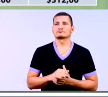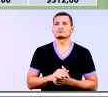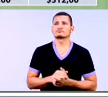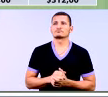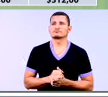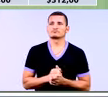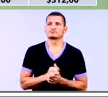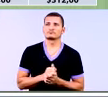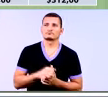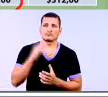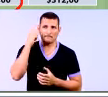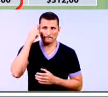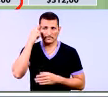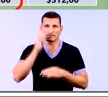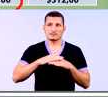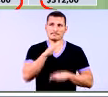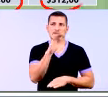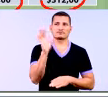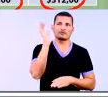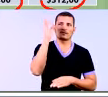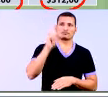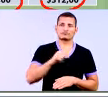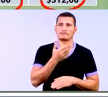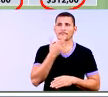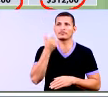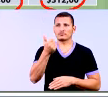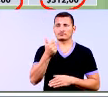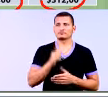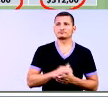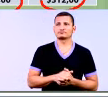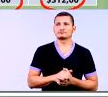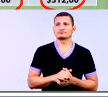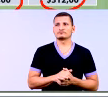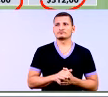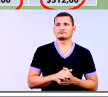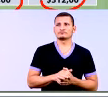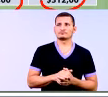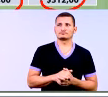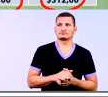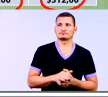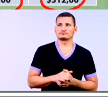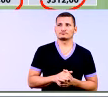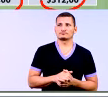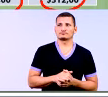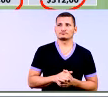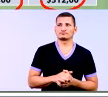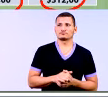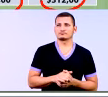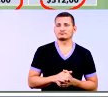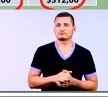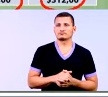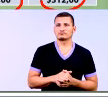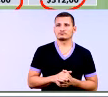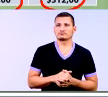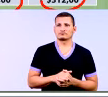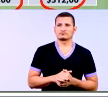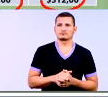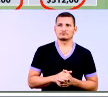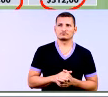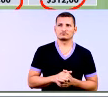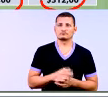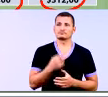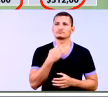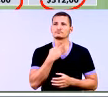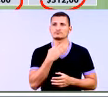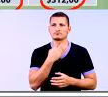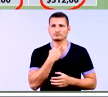caro é o melhor, né? Se eu tenho dinheiro, o mais caro é o melhor. Se eu não tenho, o mais barato é o melhor. Então, não